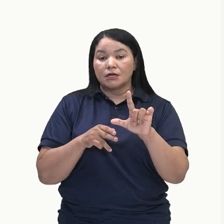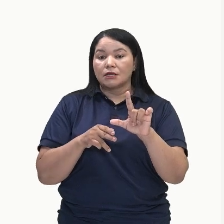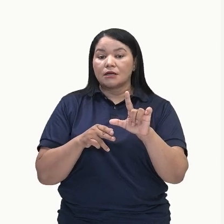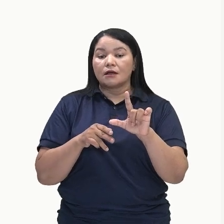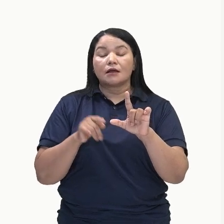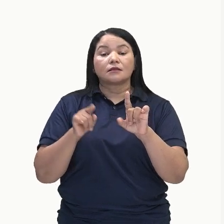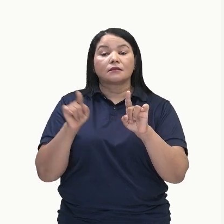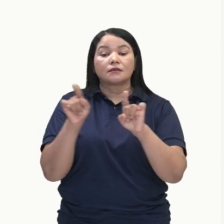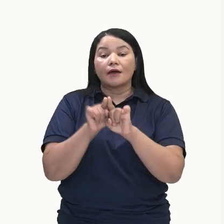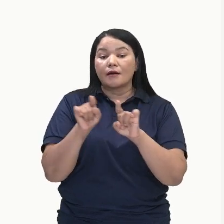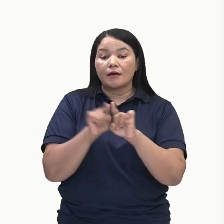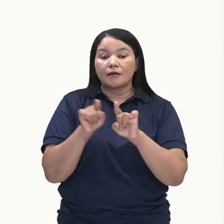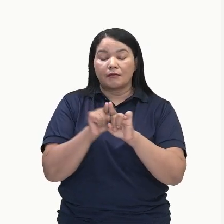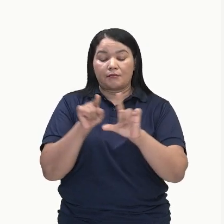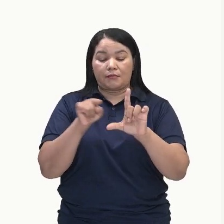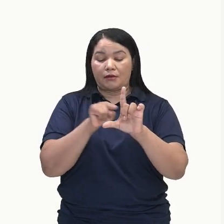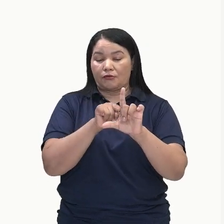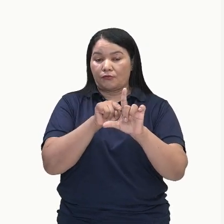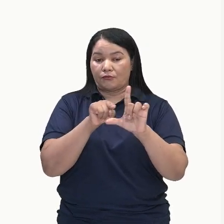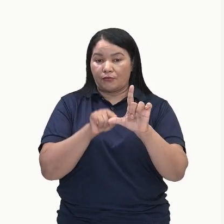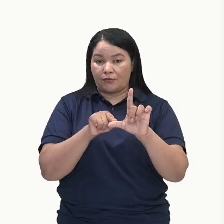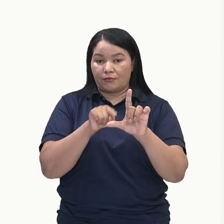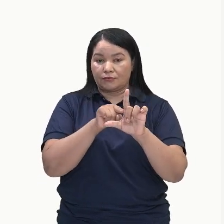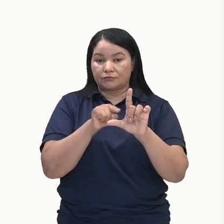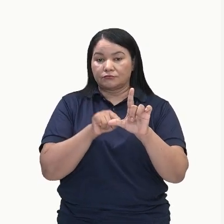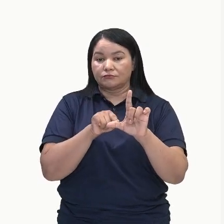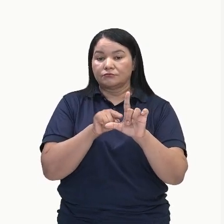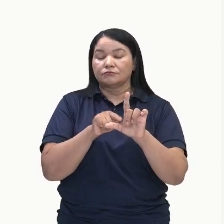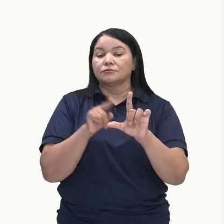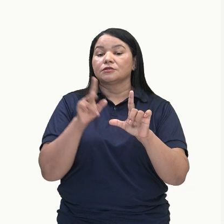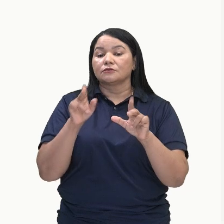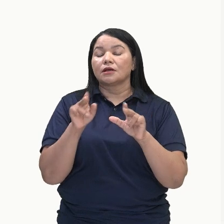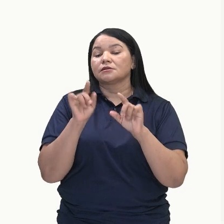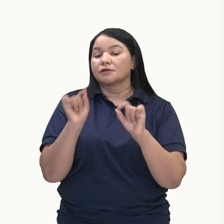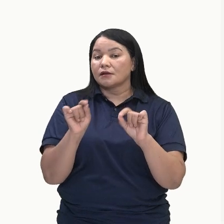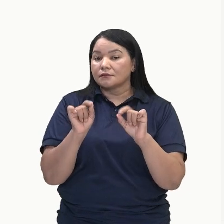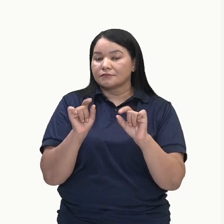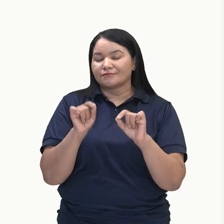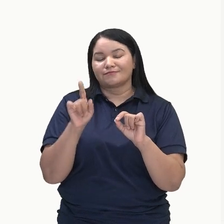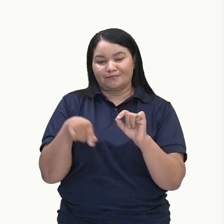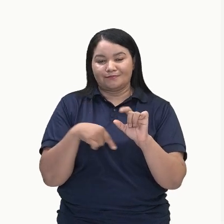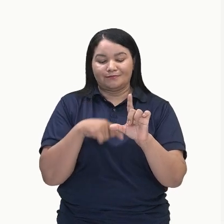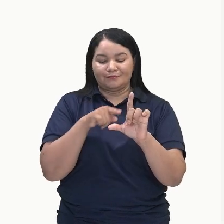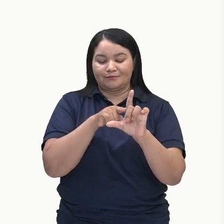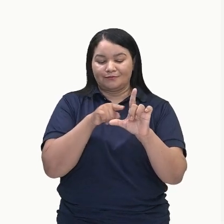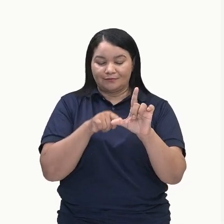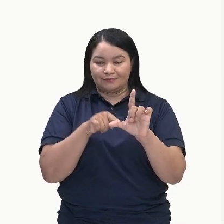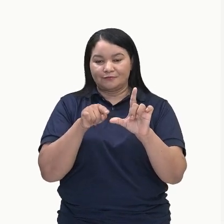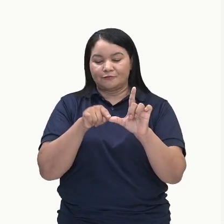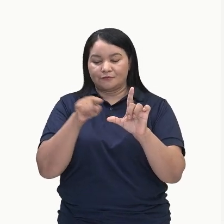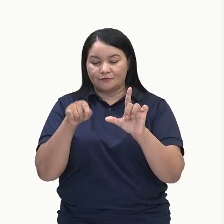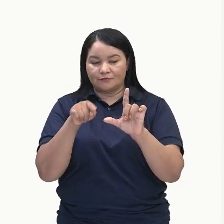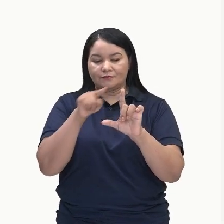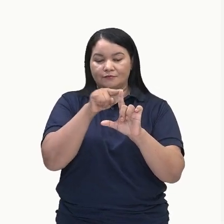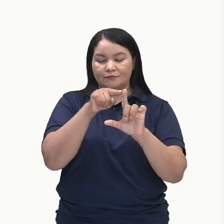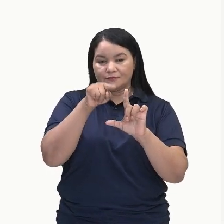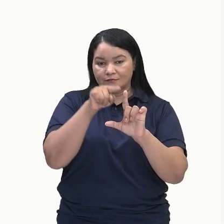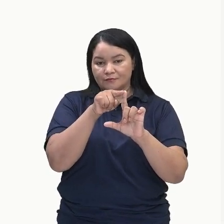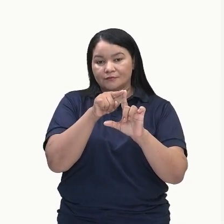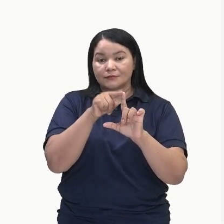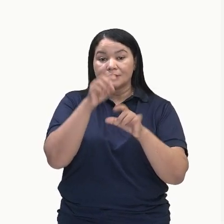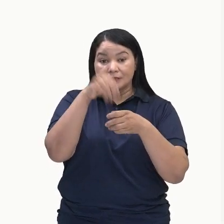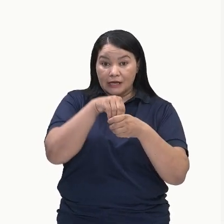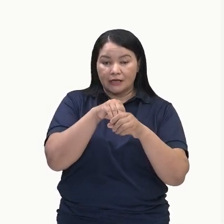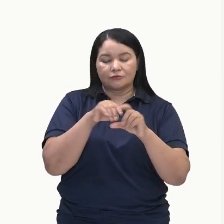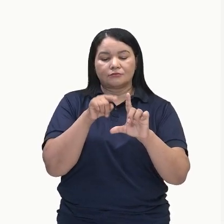são iguais. Quem também são iguais aí? Os ângulos. Os 3 ângulos internos.